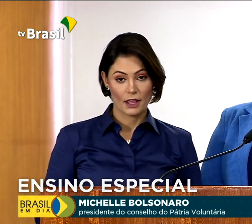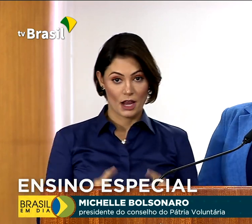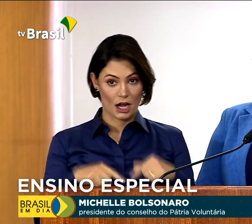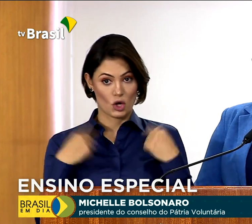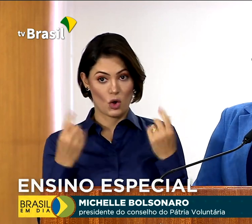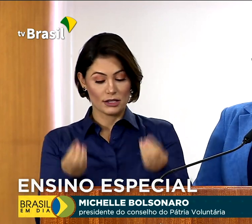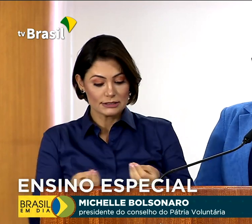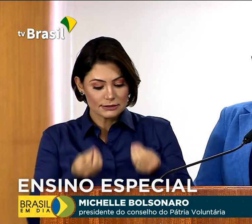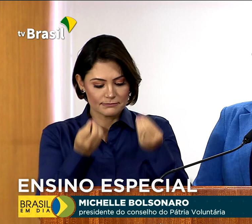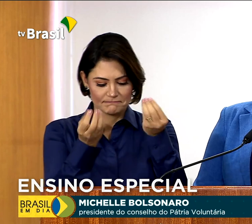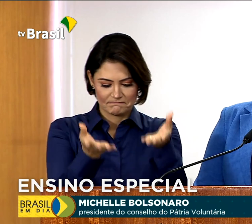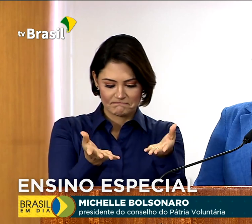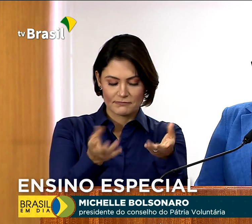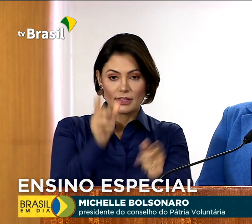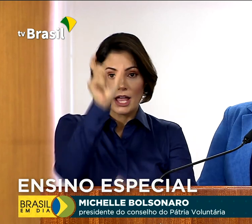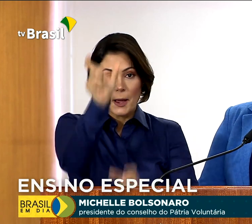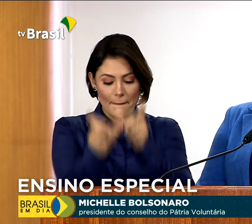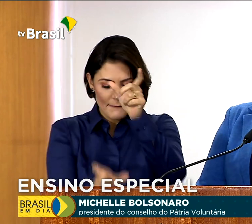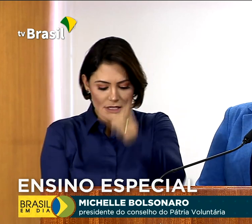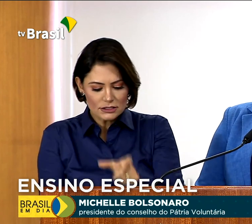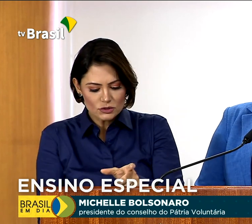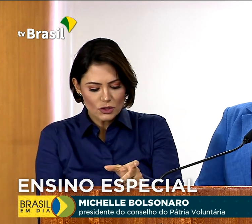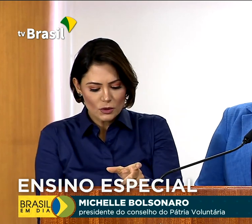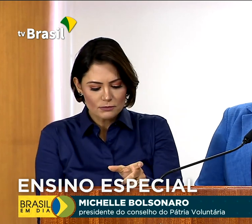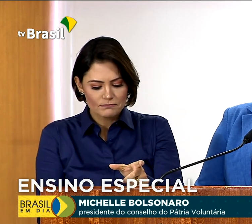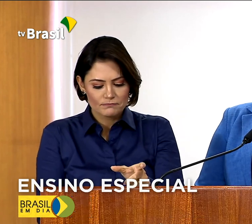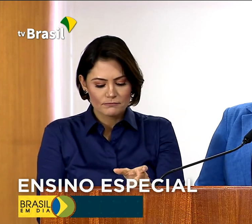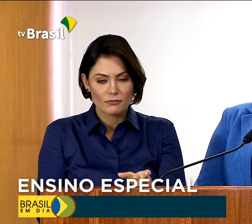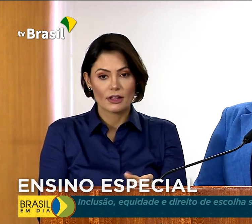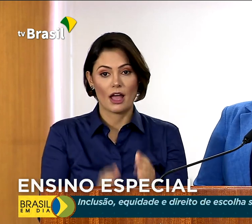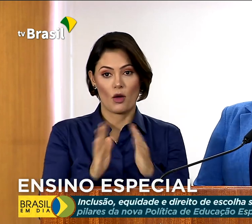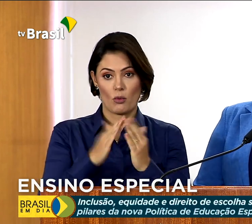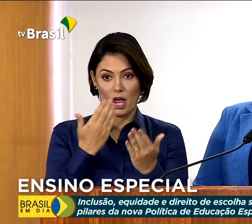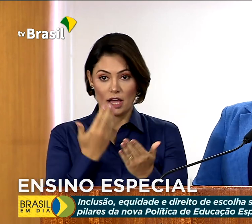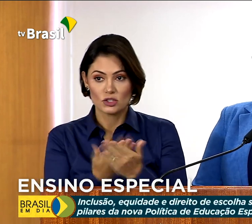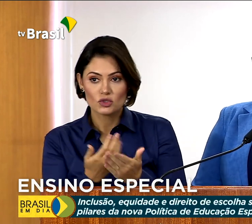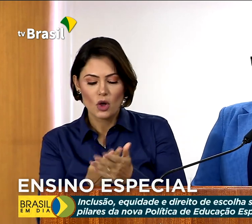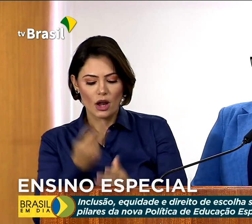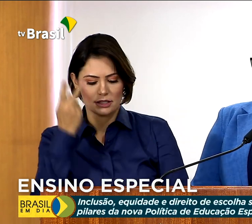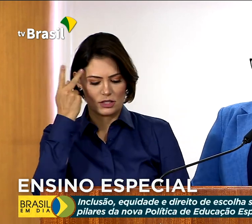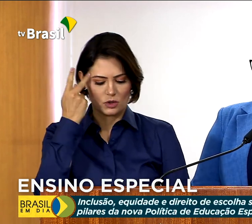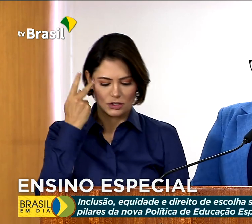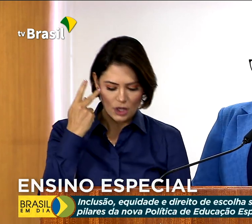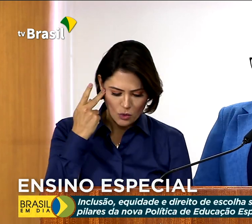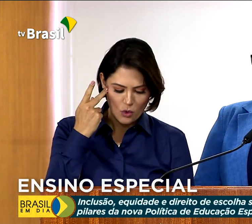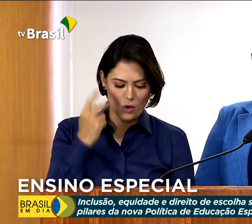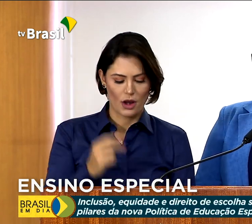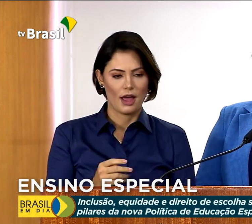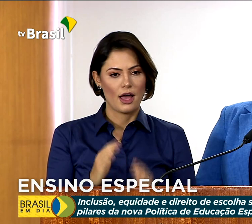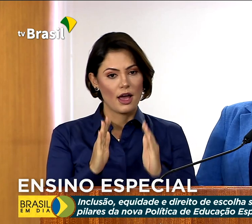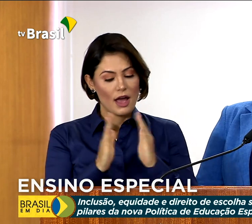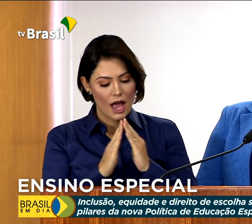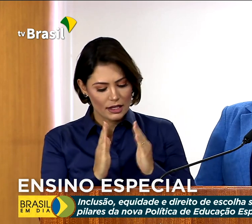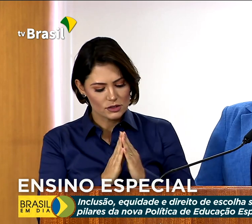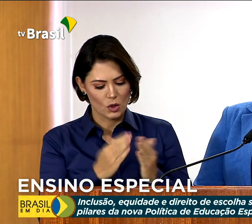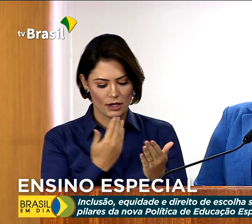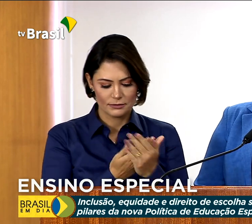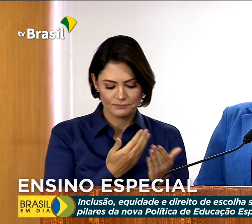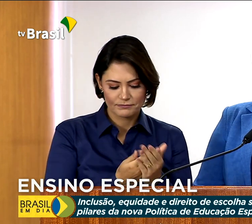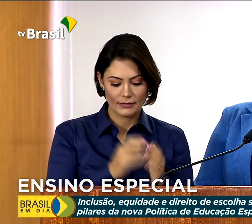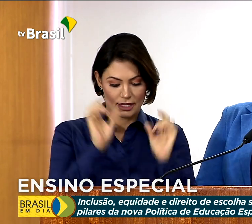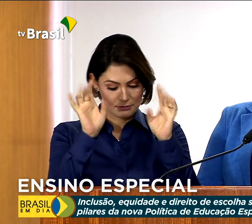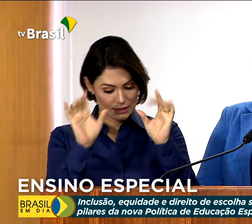família. Temos o dever de oferecer aos cidadãos a opção de escolarização em escolas